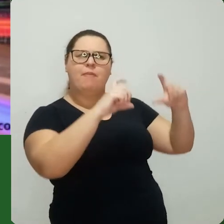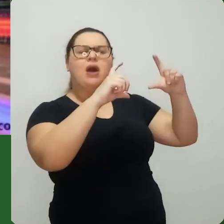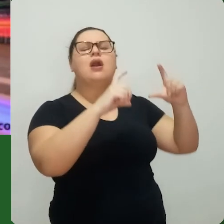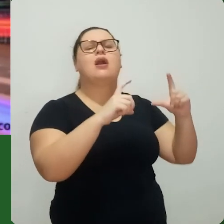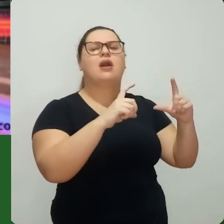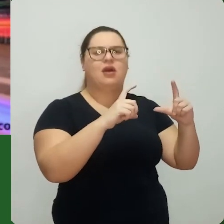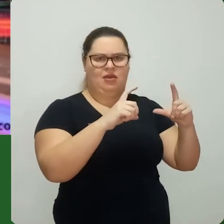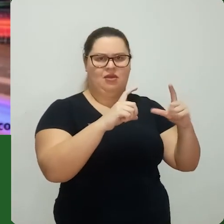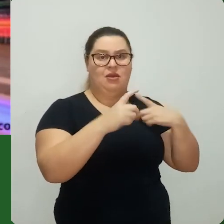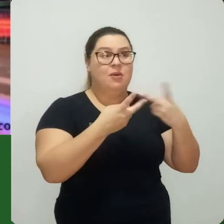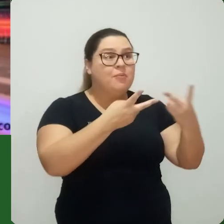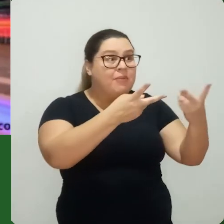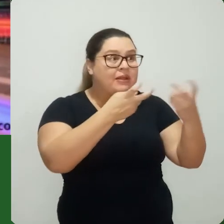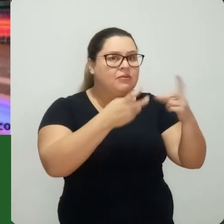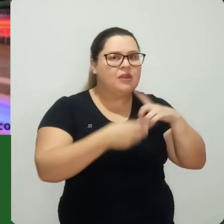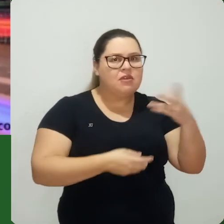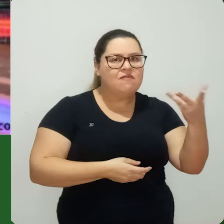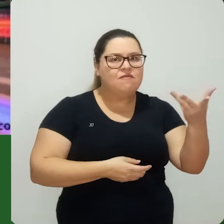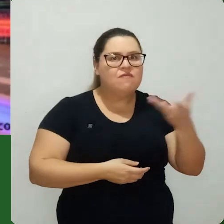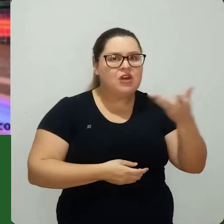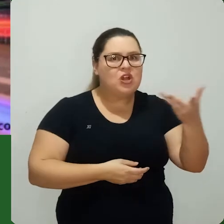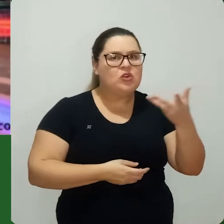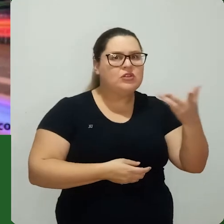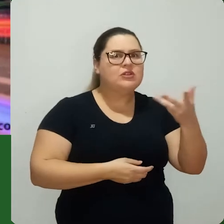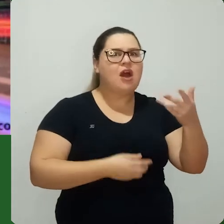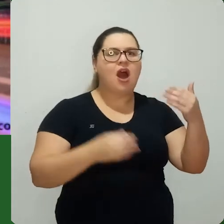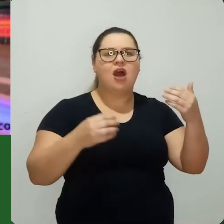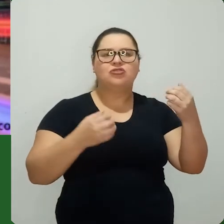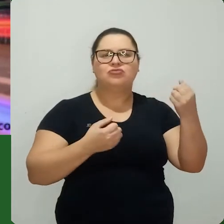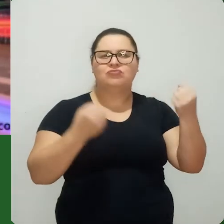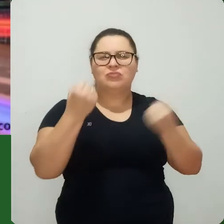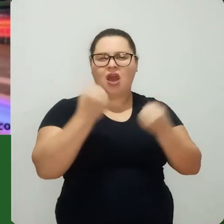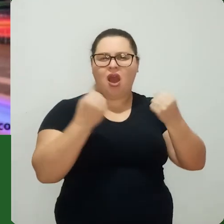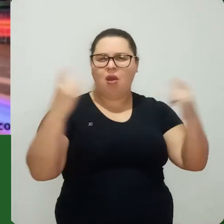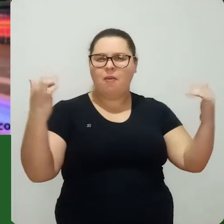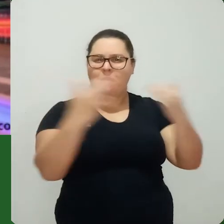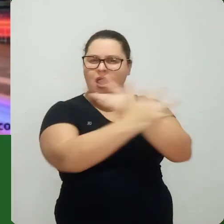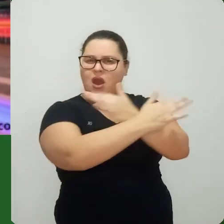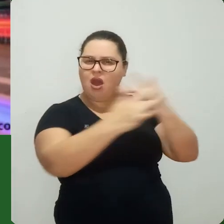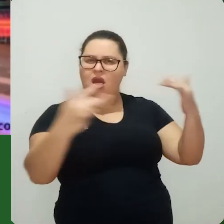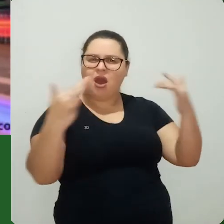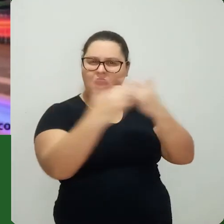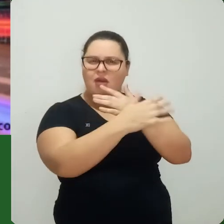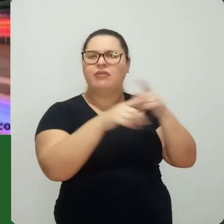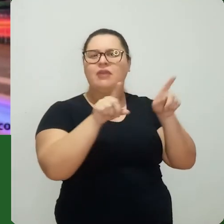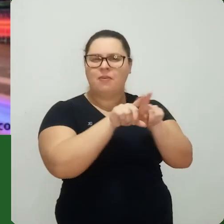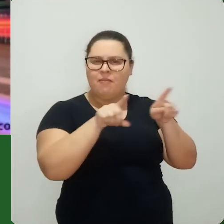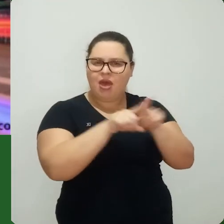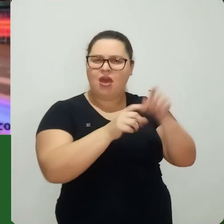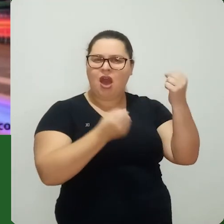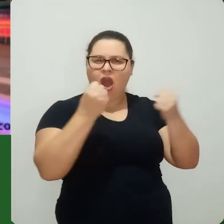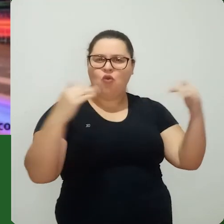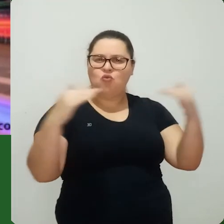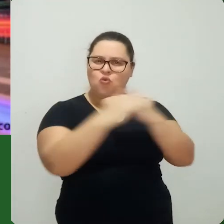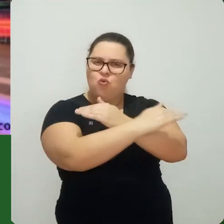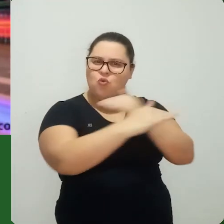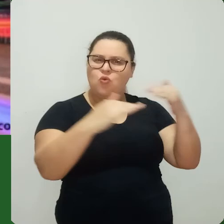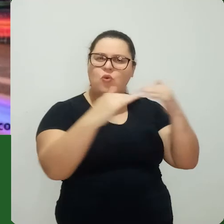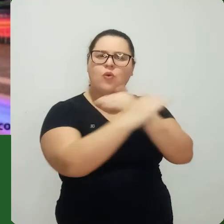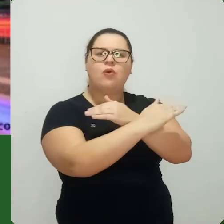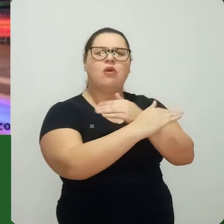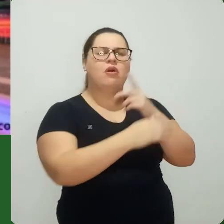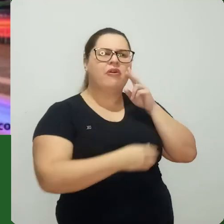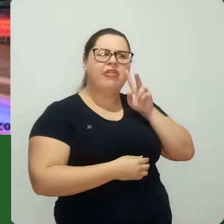aqui eu consigo perceber que como a gente tem uma velocidade grande ali dos automóveis, possivelmente são automóveis, e eu